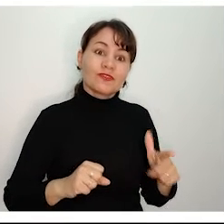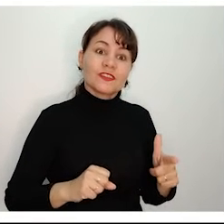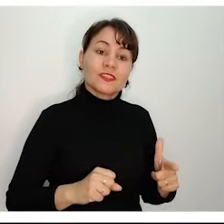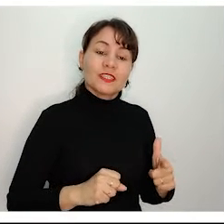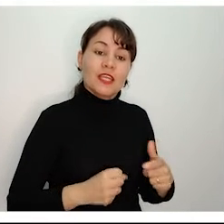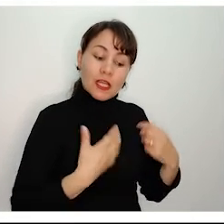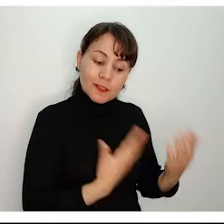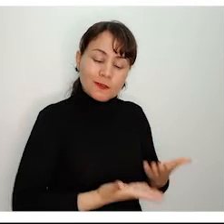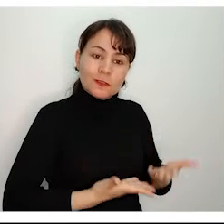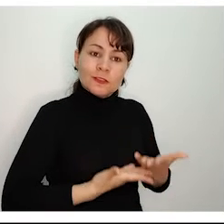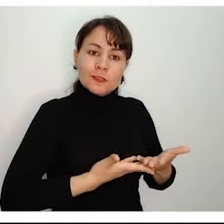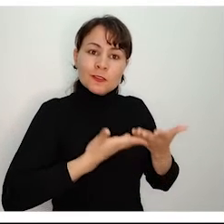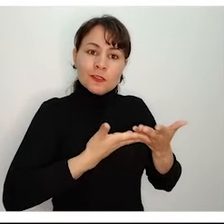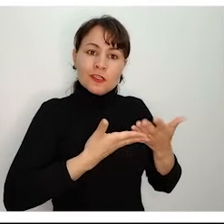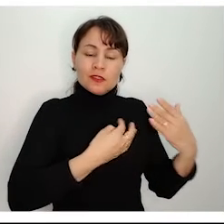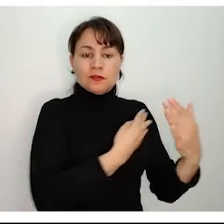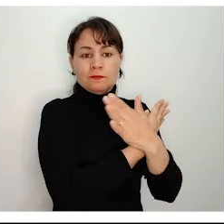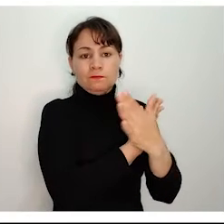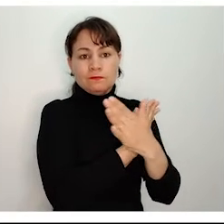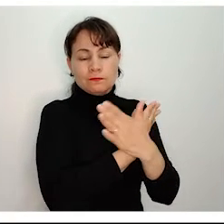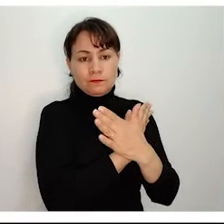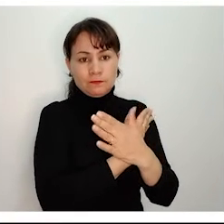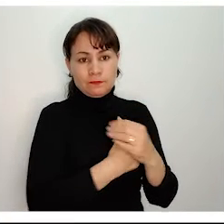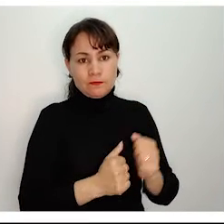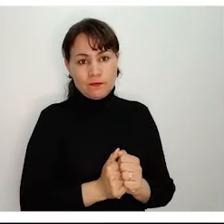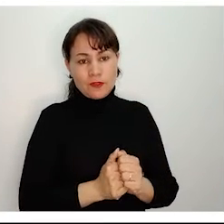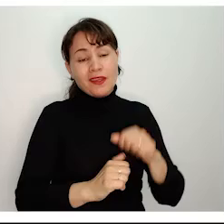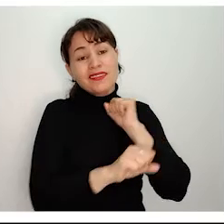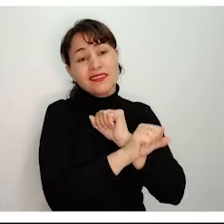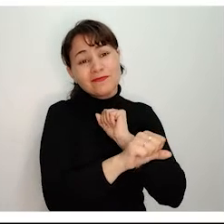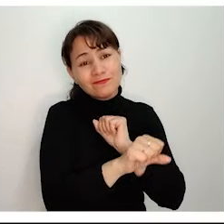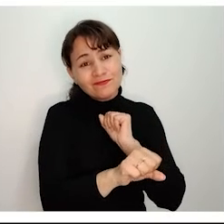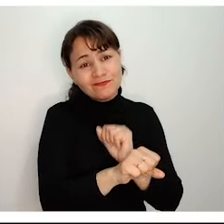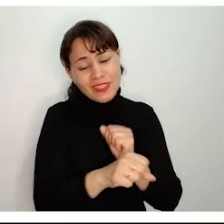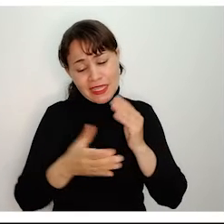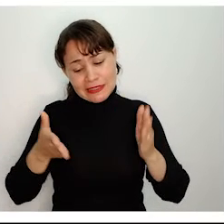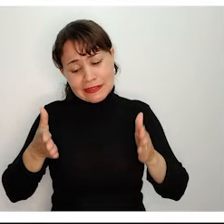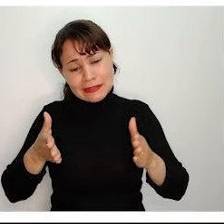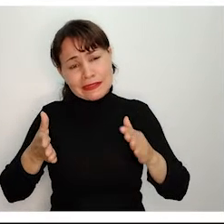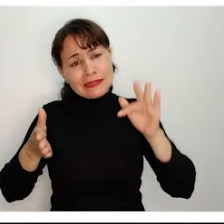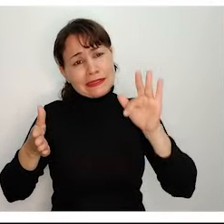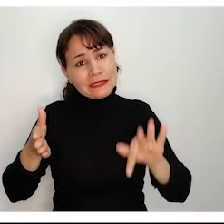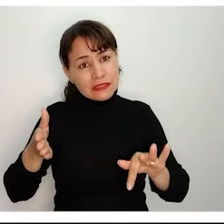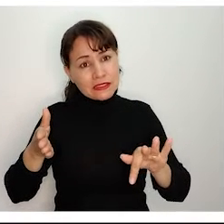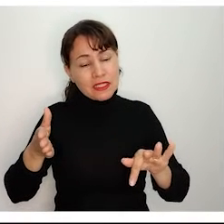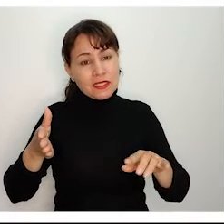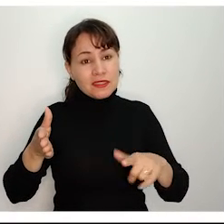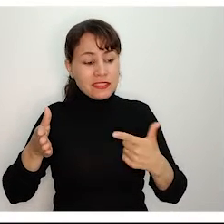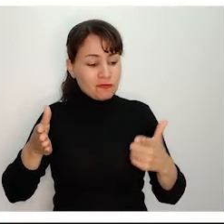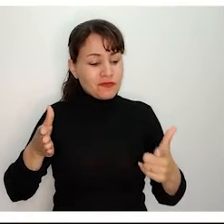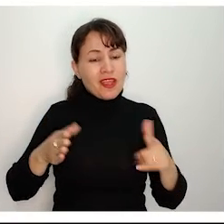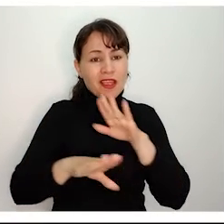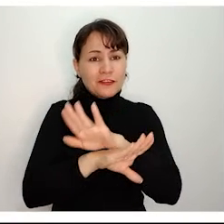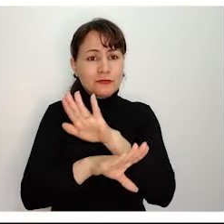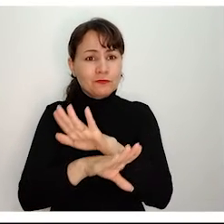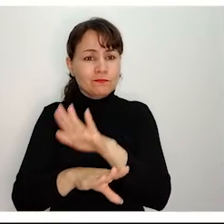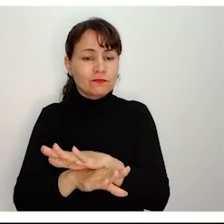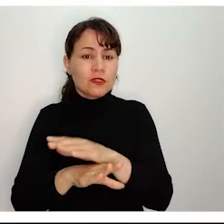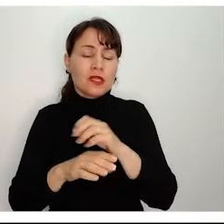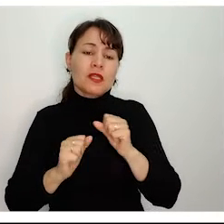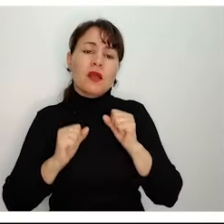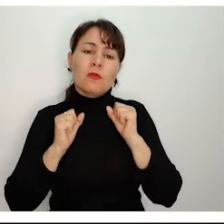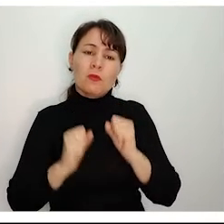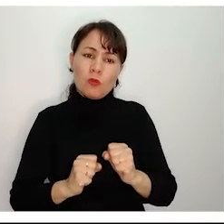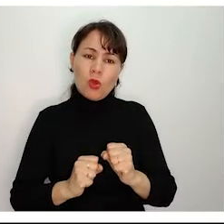esse auxílio necessário, não receba essa estimulação. E esperar este tempo passar sem auxiliar